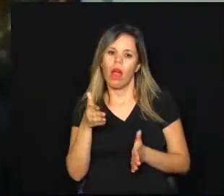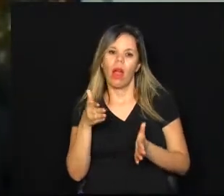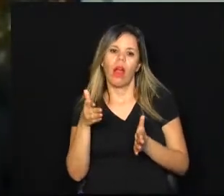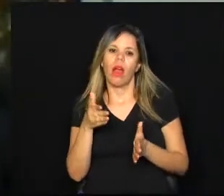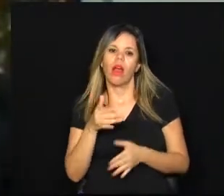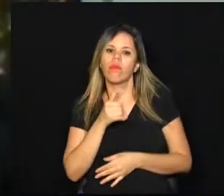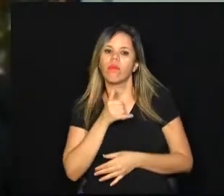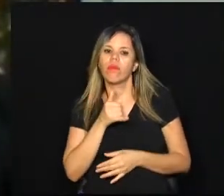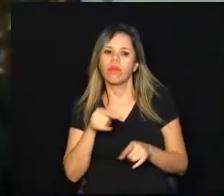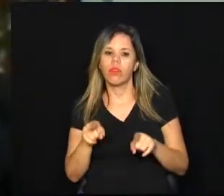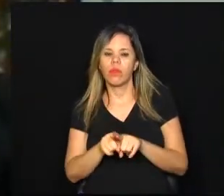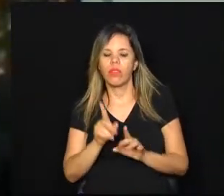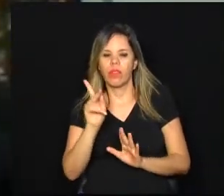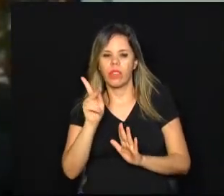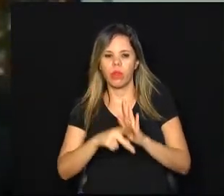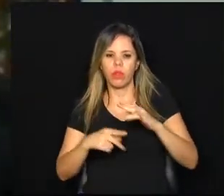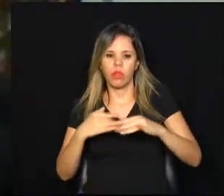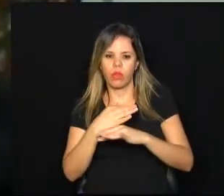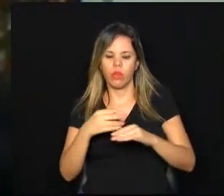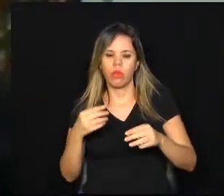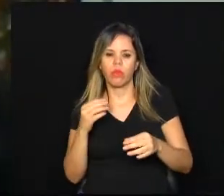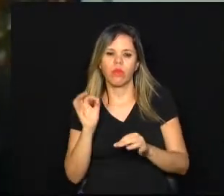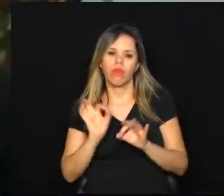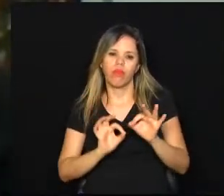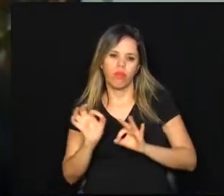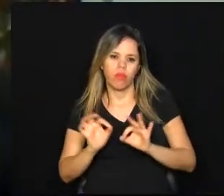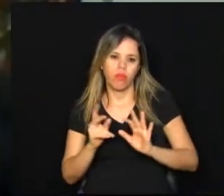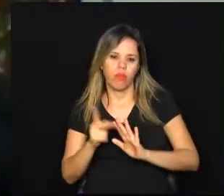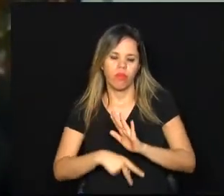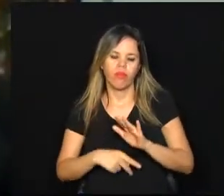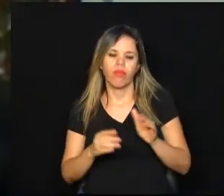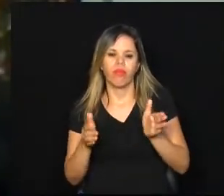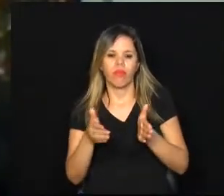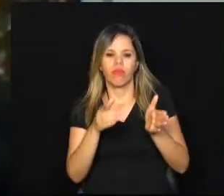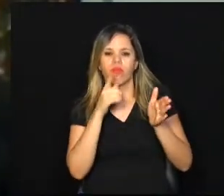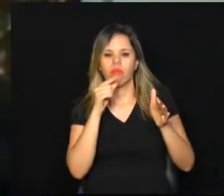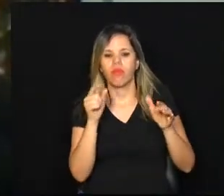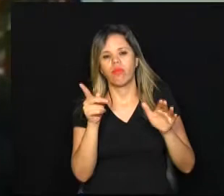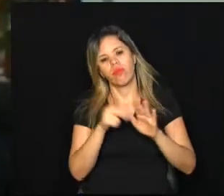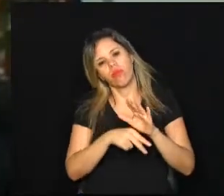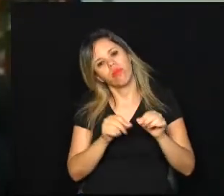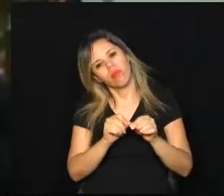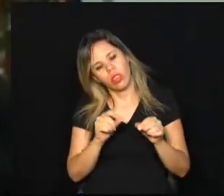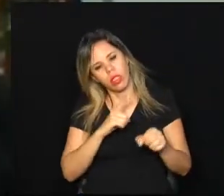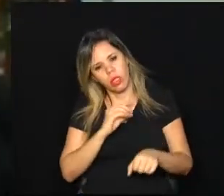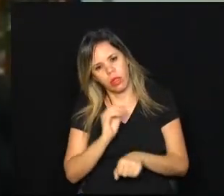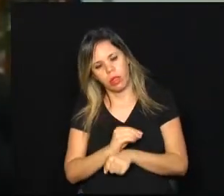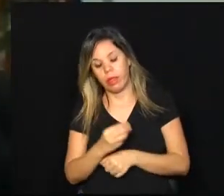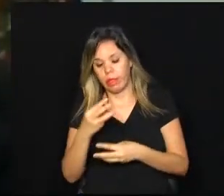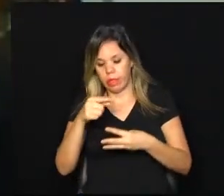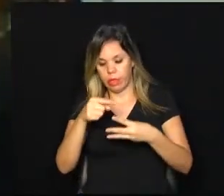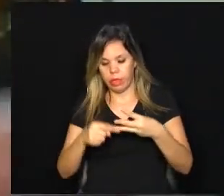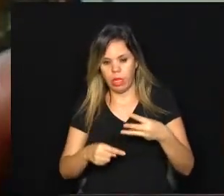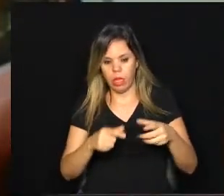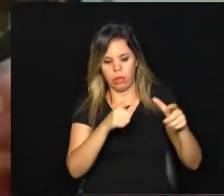de abastecimento e produção de água. Esse plano já previa a necessidade de 3 reservatórios